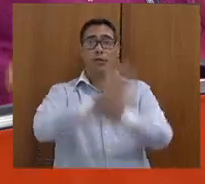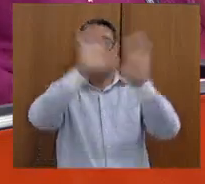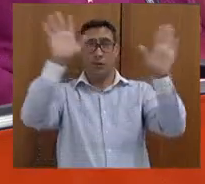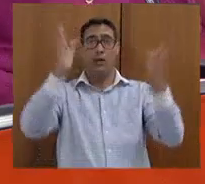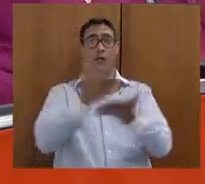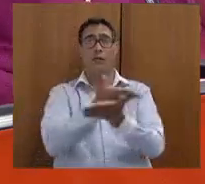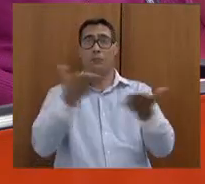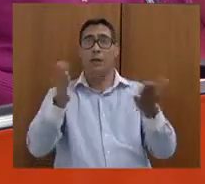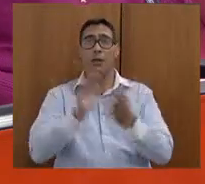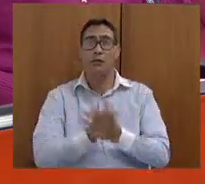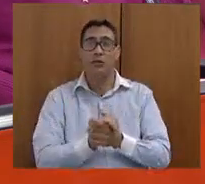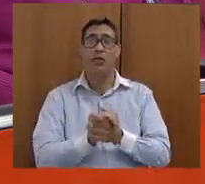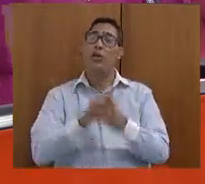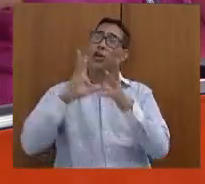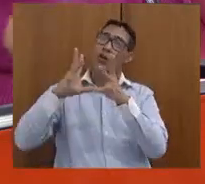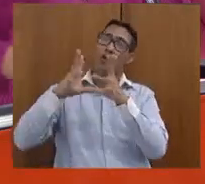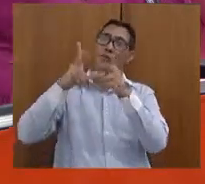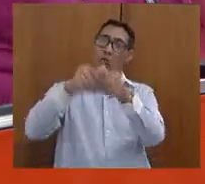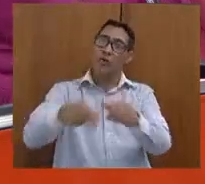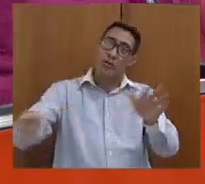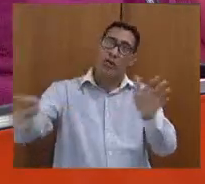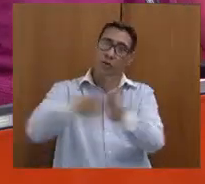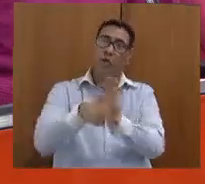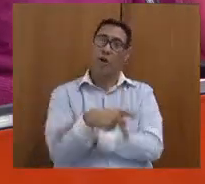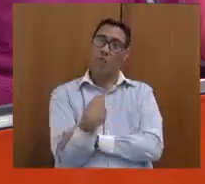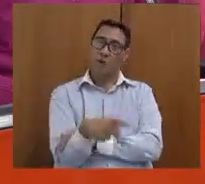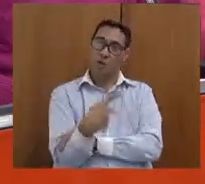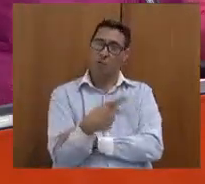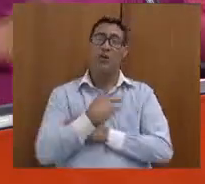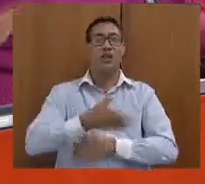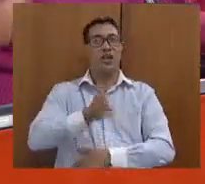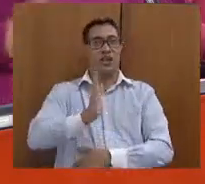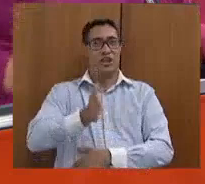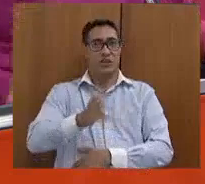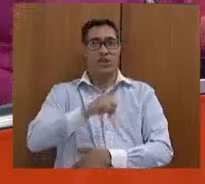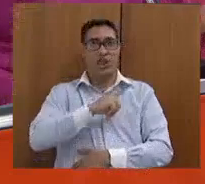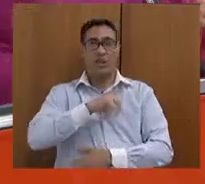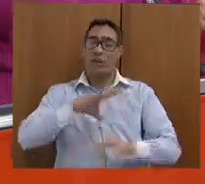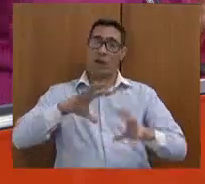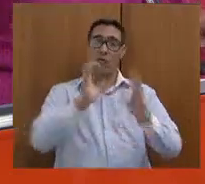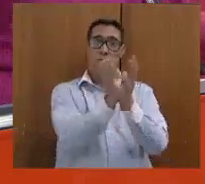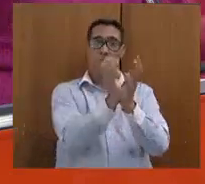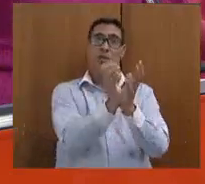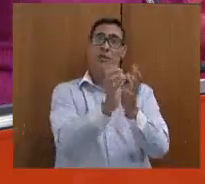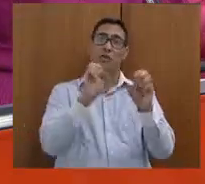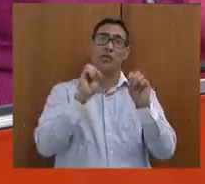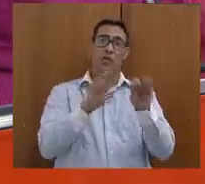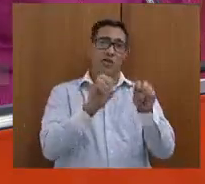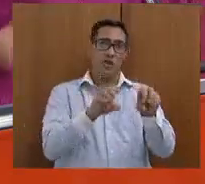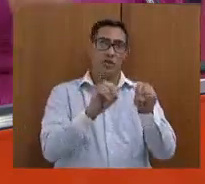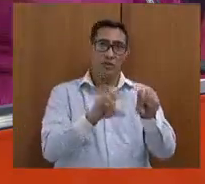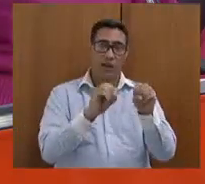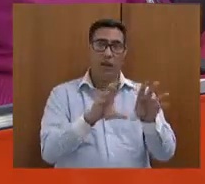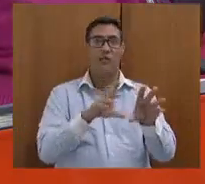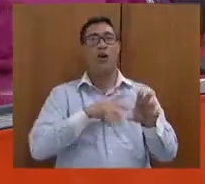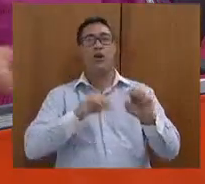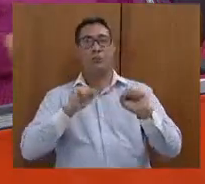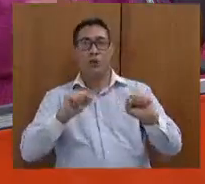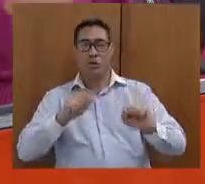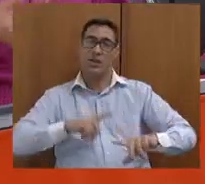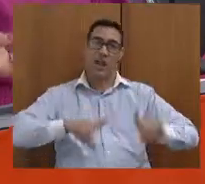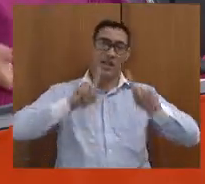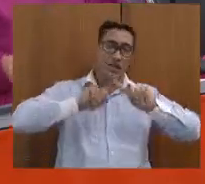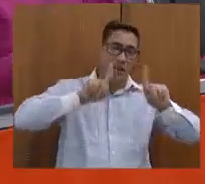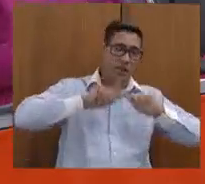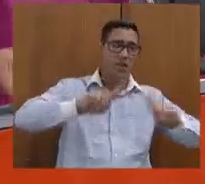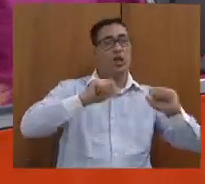que consequentemente são todos demandas que estão o que passaram porque a comissão de educação gente a gente pode pode ter as críticas